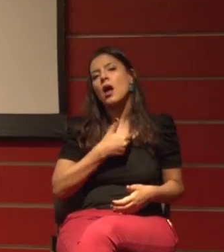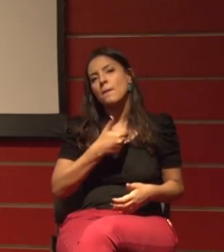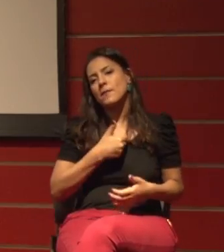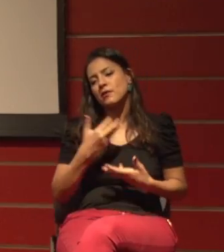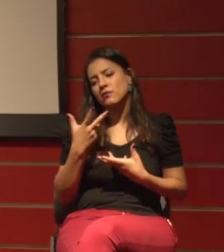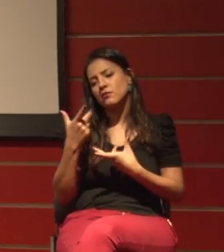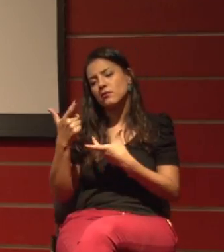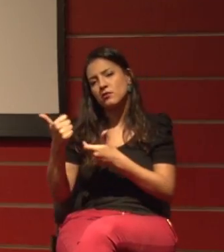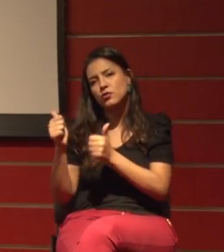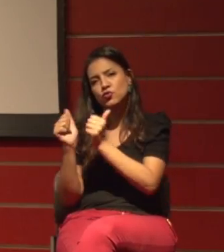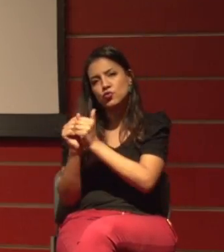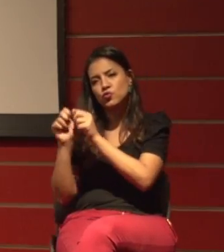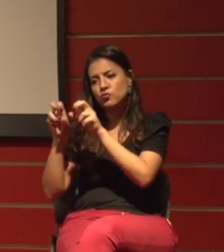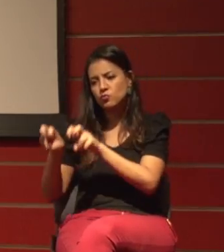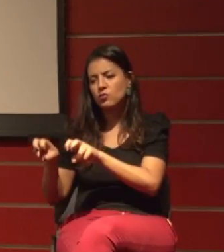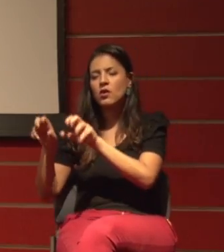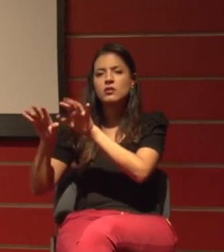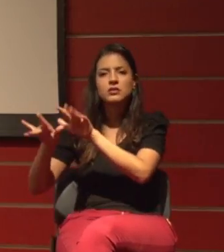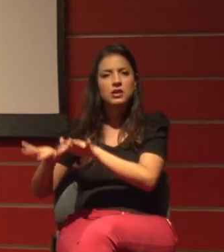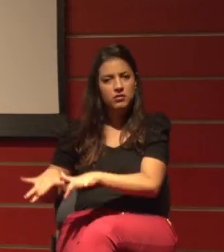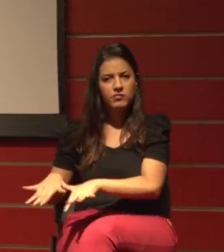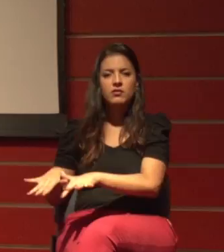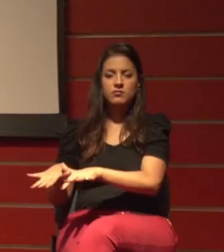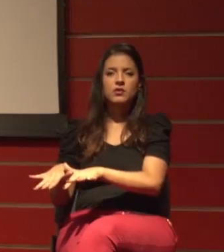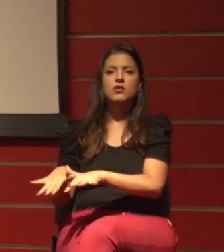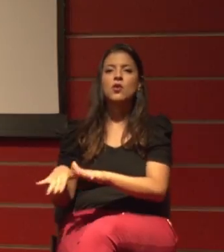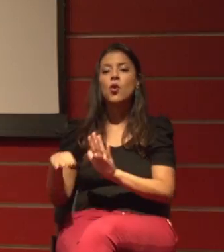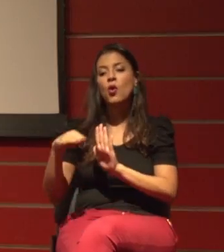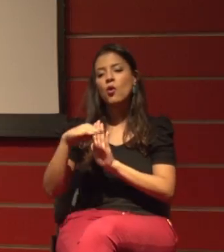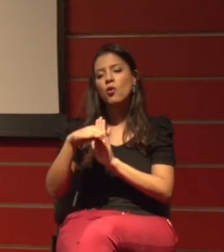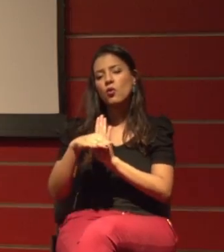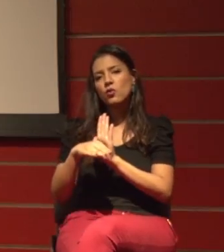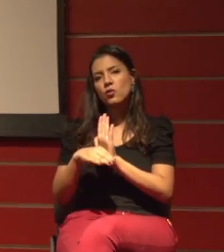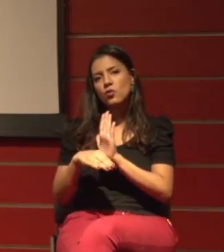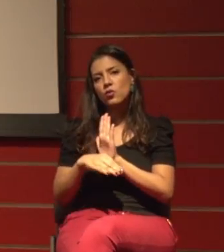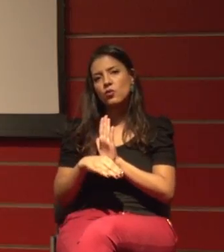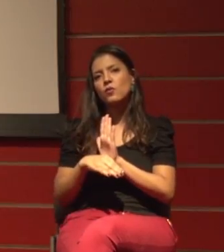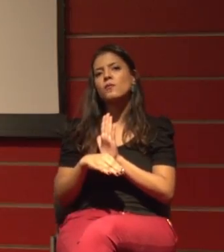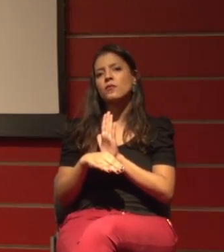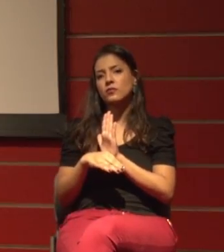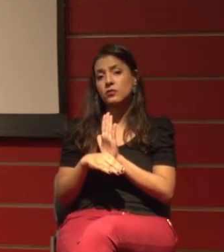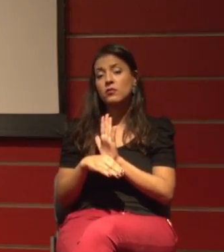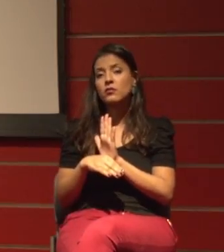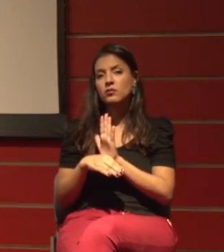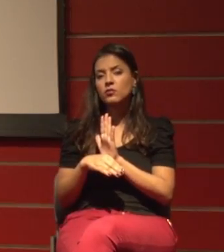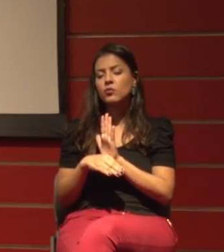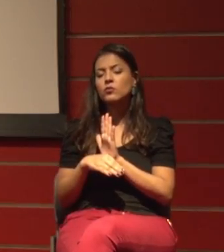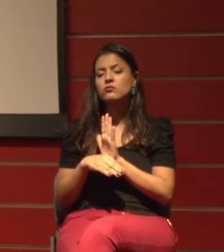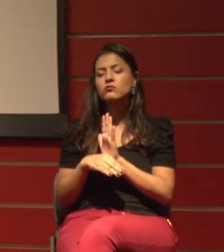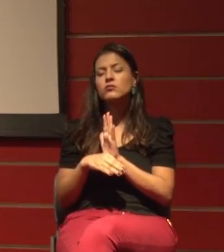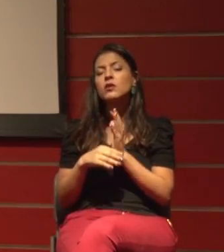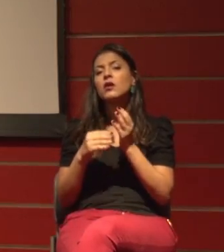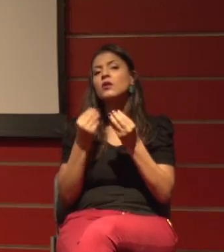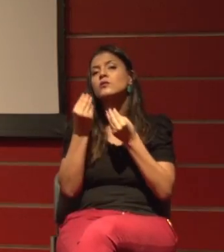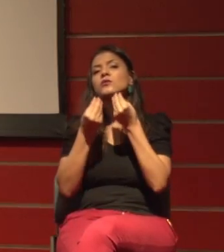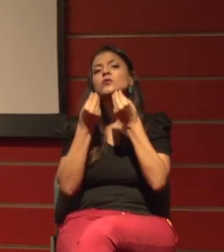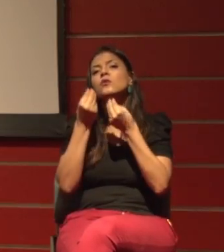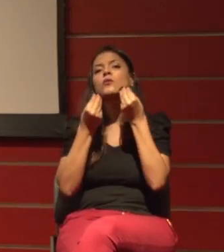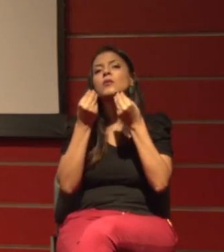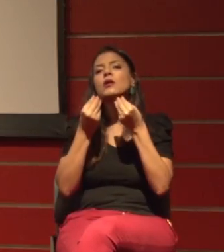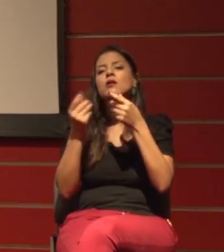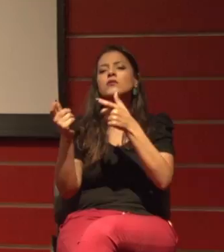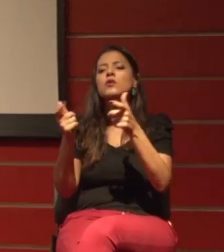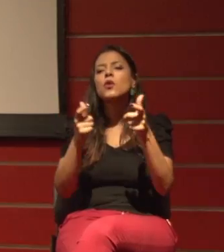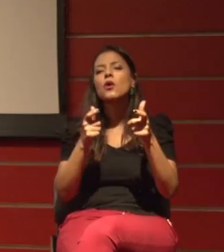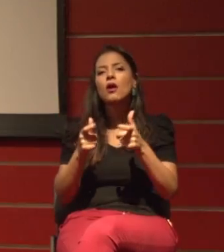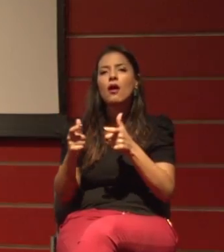escrever com ela Ah um roteiro sobre de um documentário sobre locais em que a população Latina